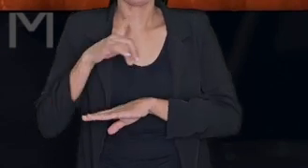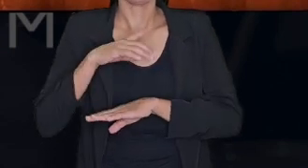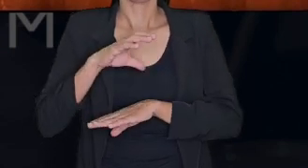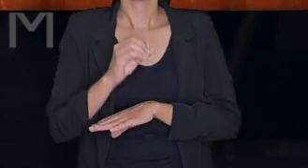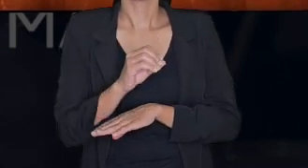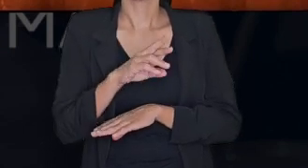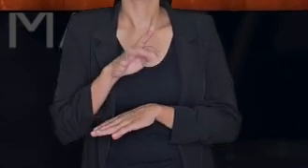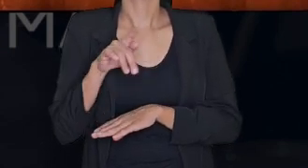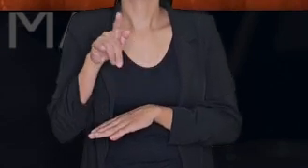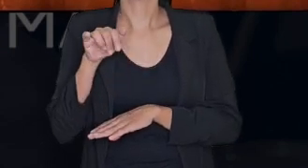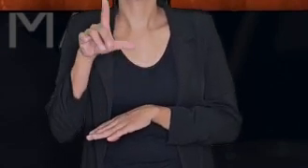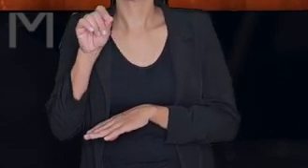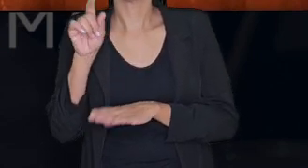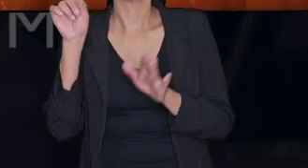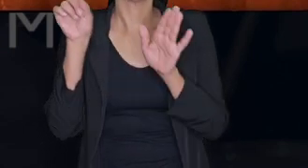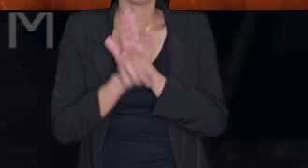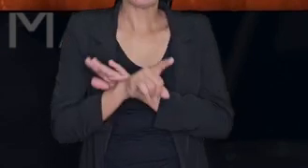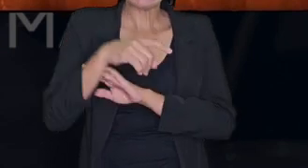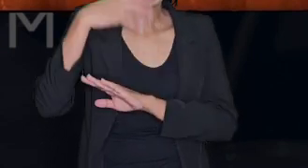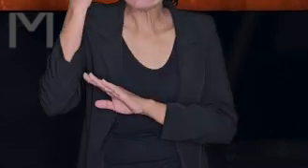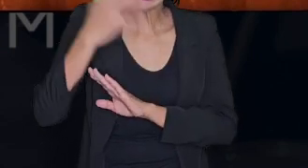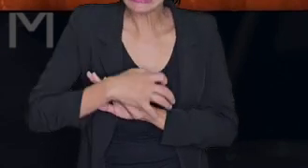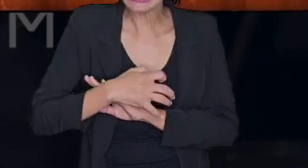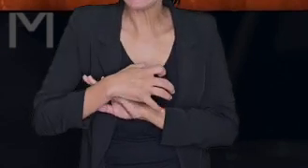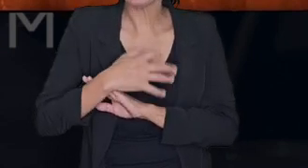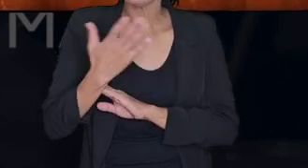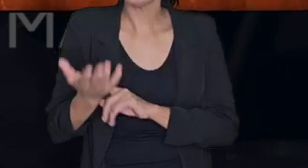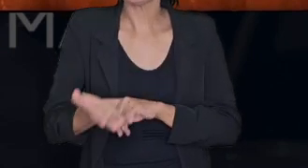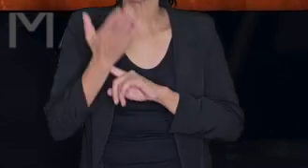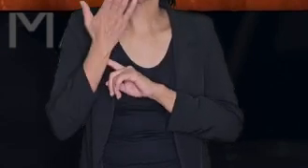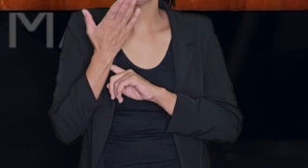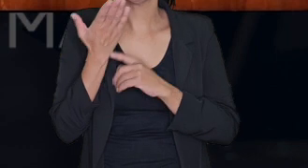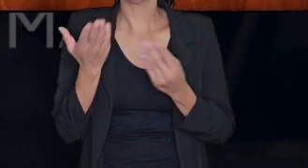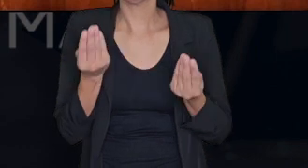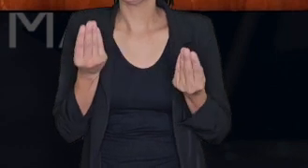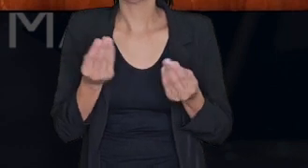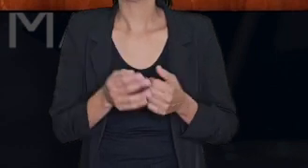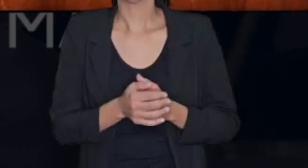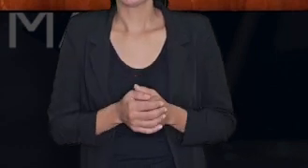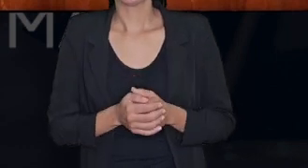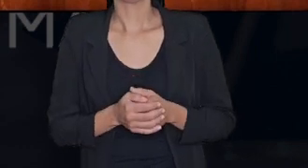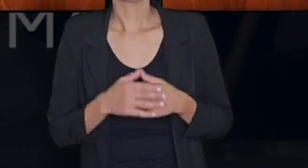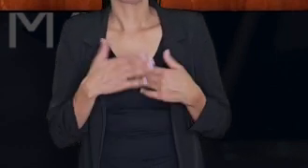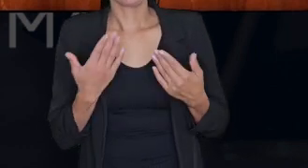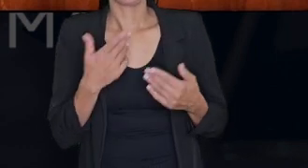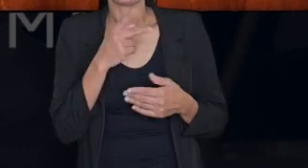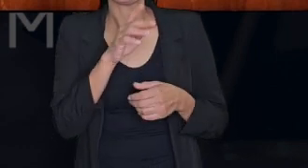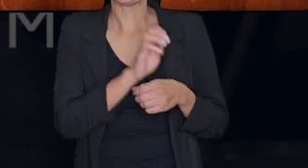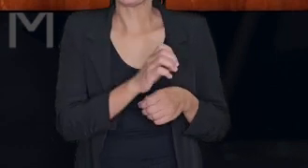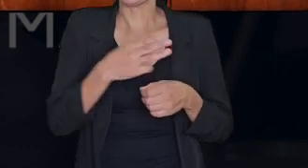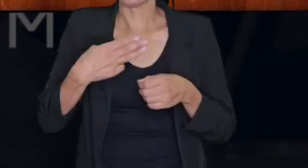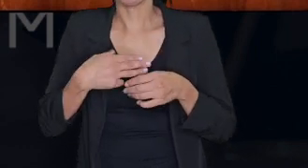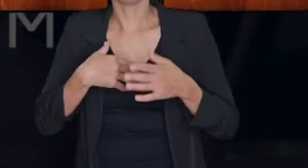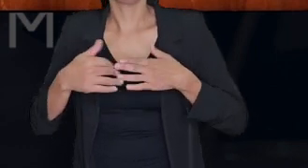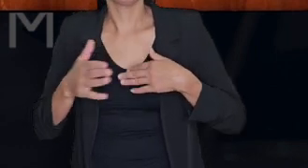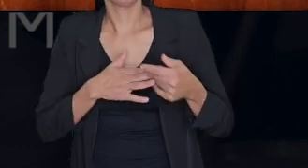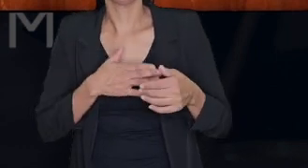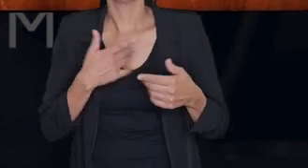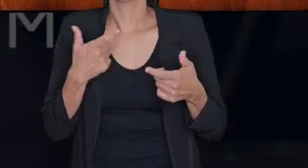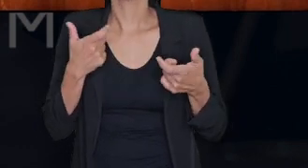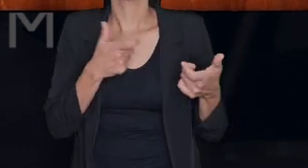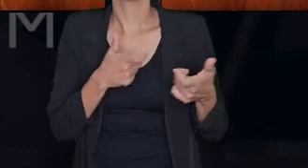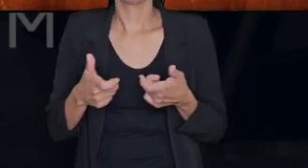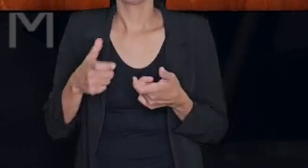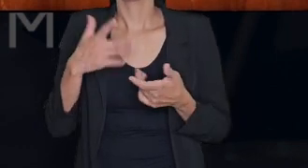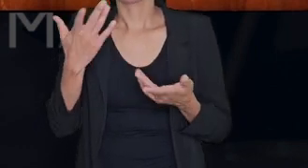procurador aqui, eu ia dar uma chegada na corregedoria para perguntar, pô, sério isso? Me ajuda? Vamos, né? É por aí. Ou da Procuradoria da